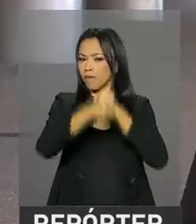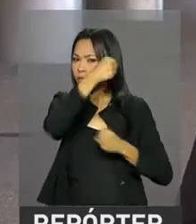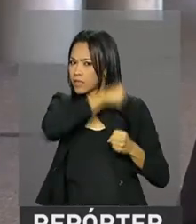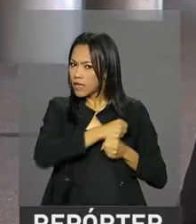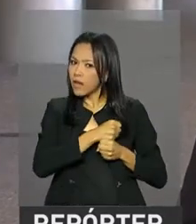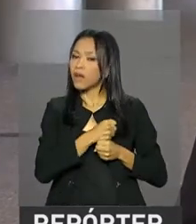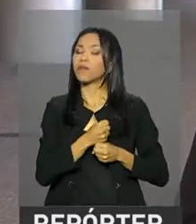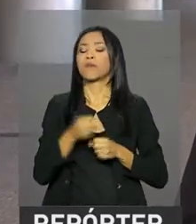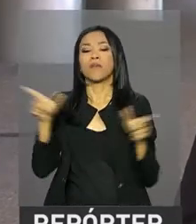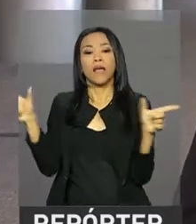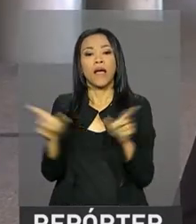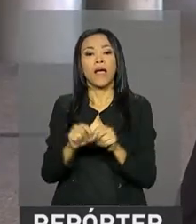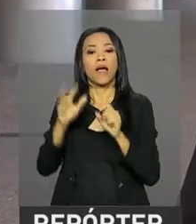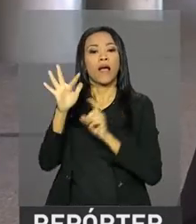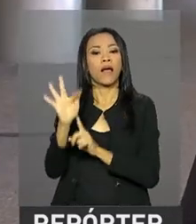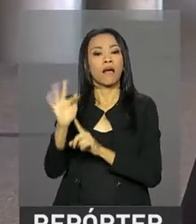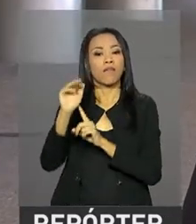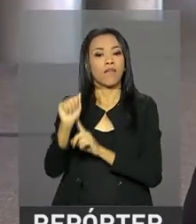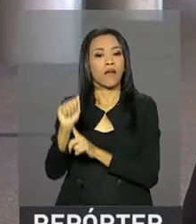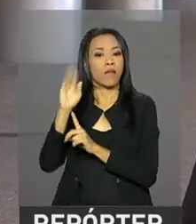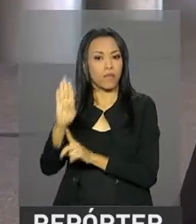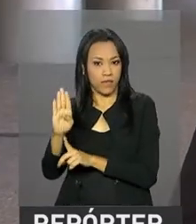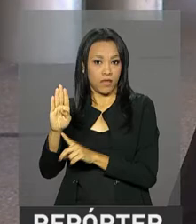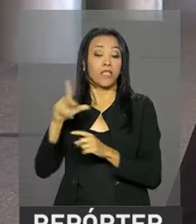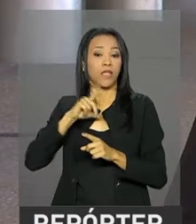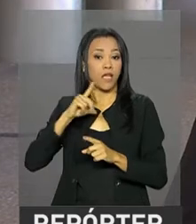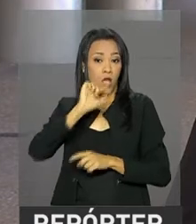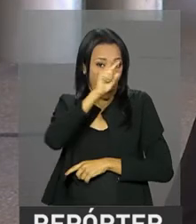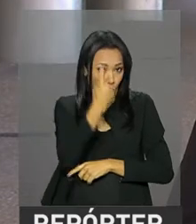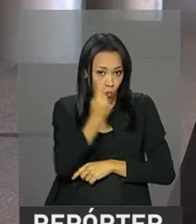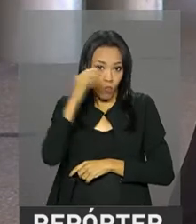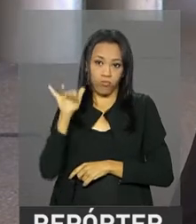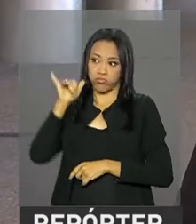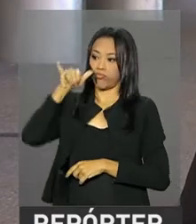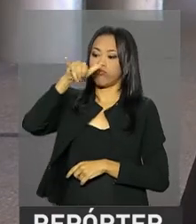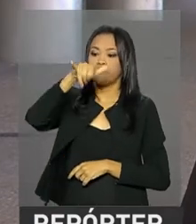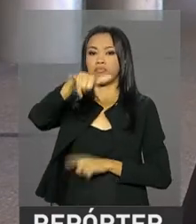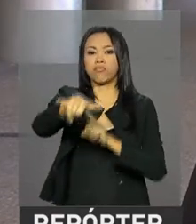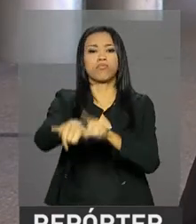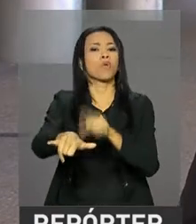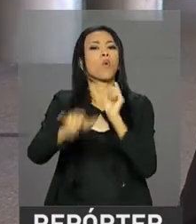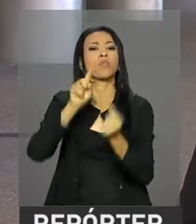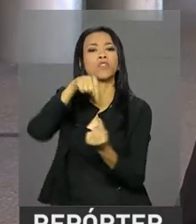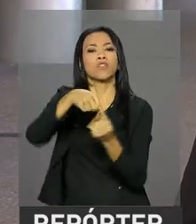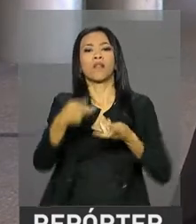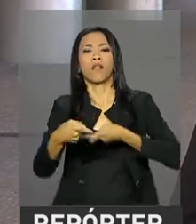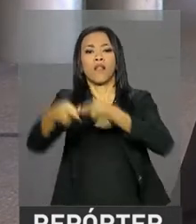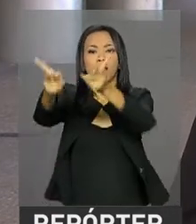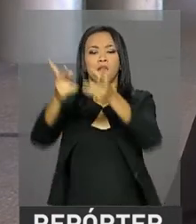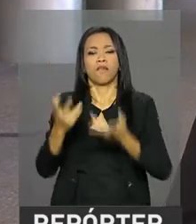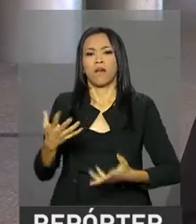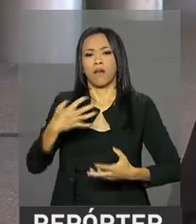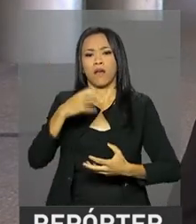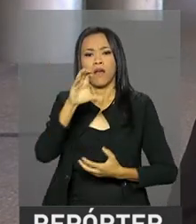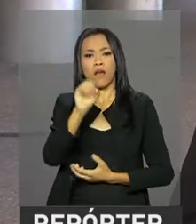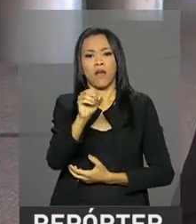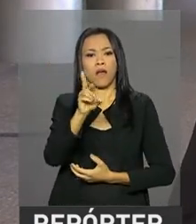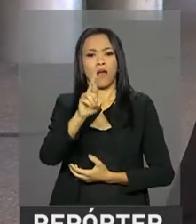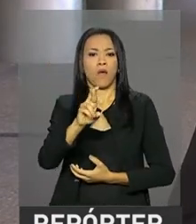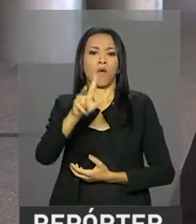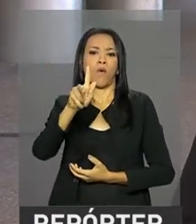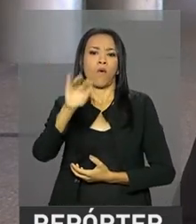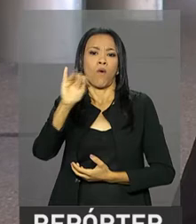força aérea brasileira disponibilize uma aeronave justamente para fazer o transporte de órgãos para